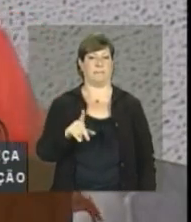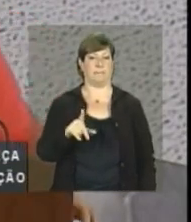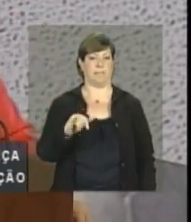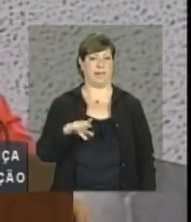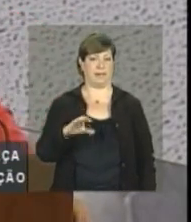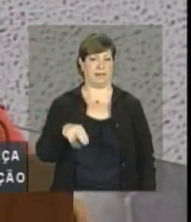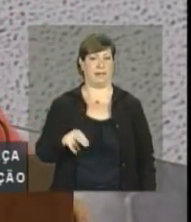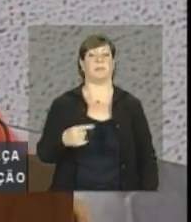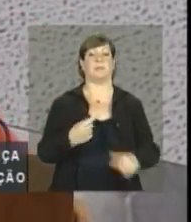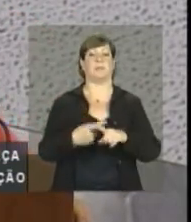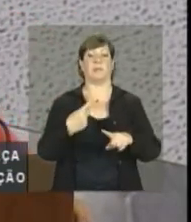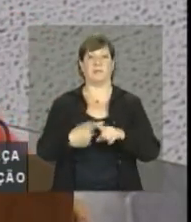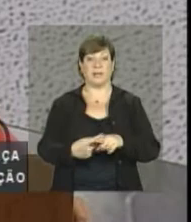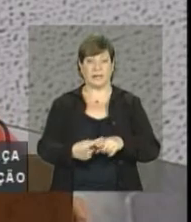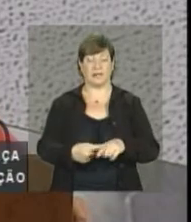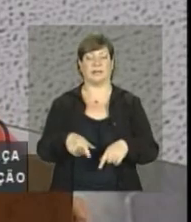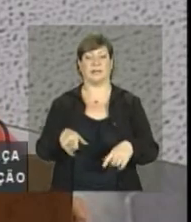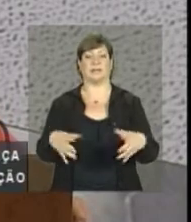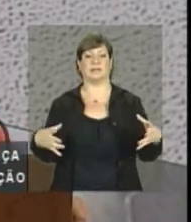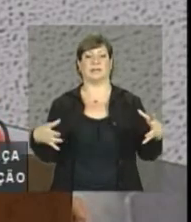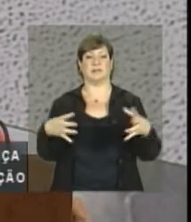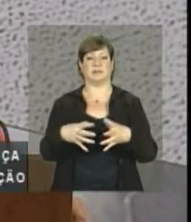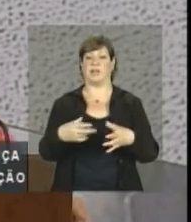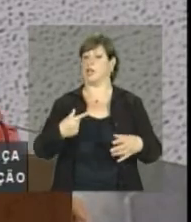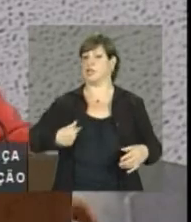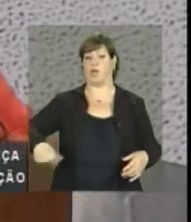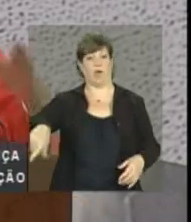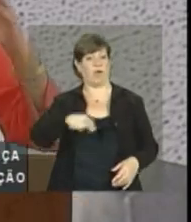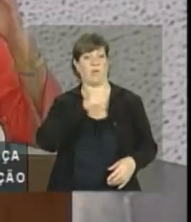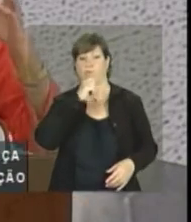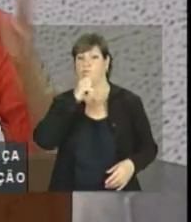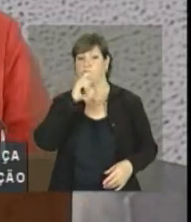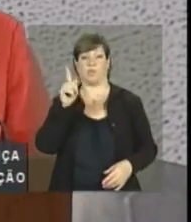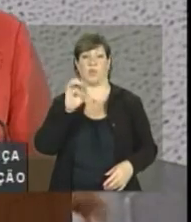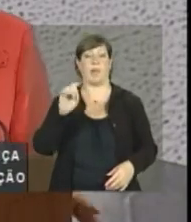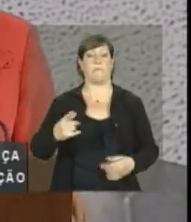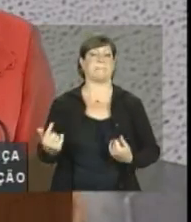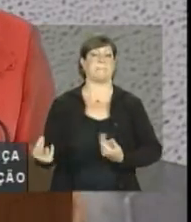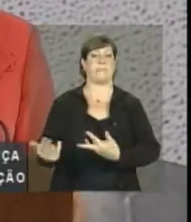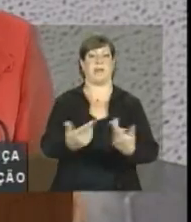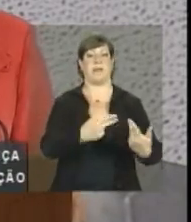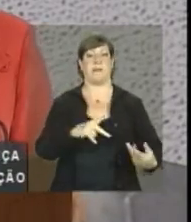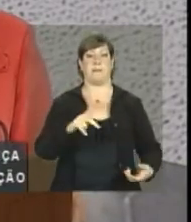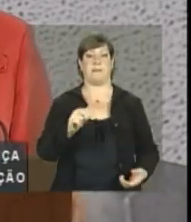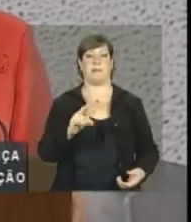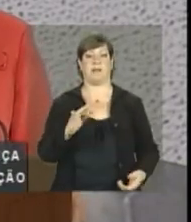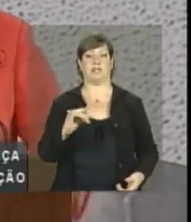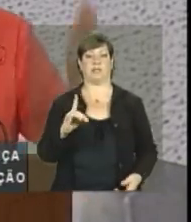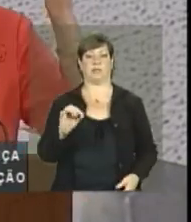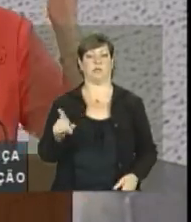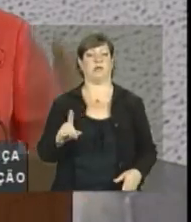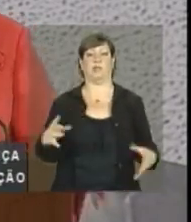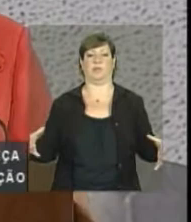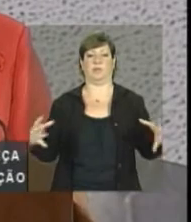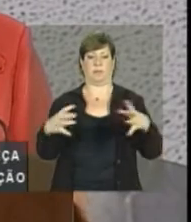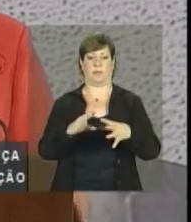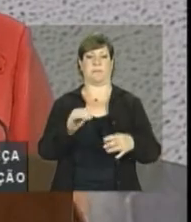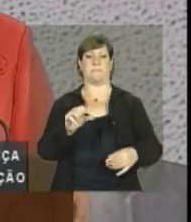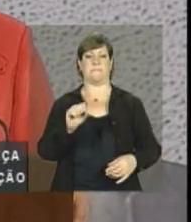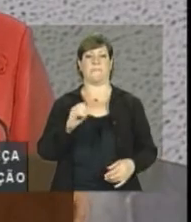em que pese não sermos do mesmo partido, não integrar a base do governo